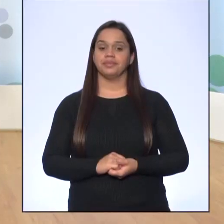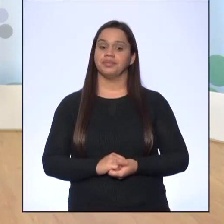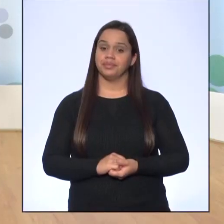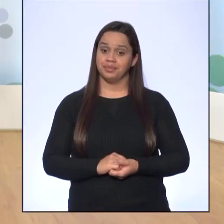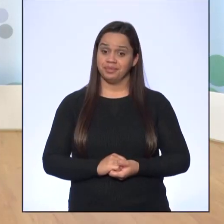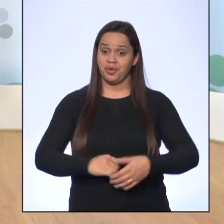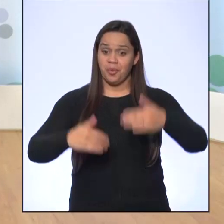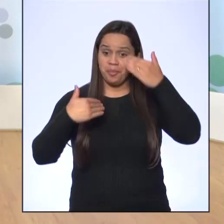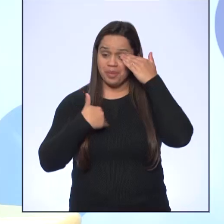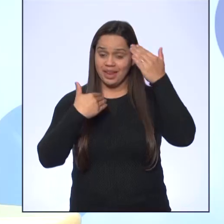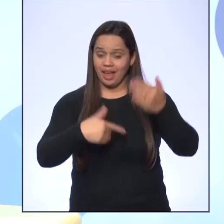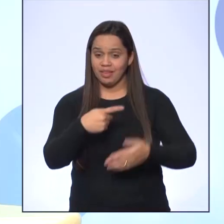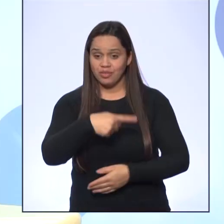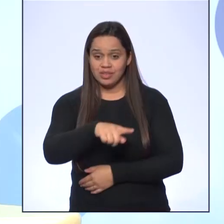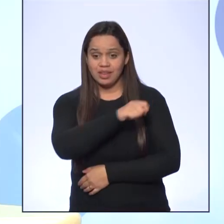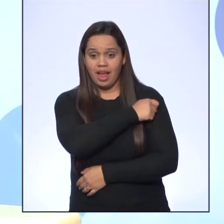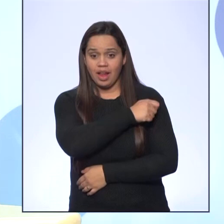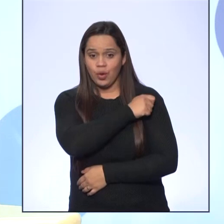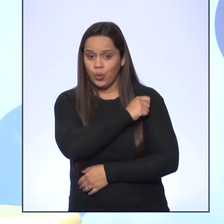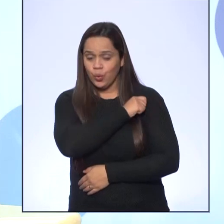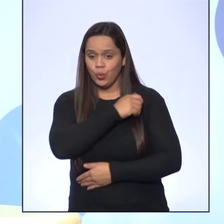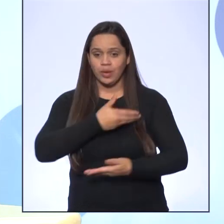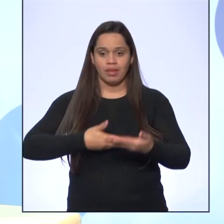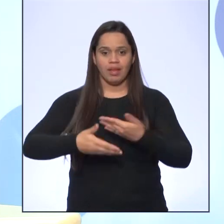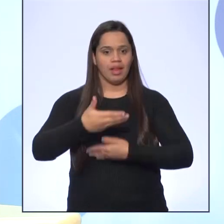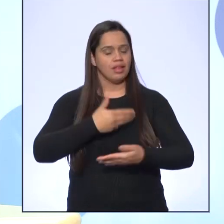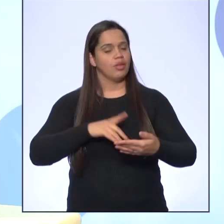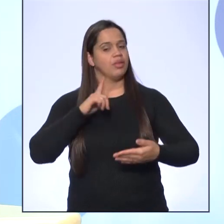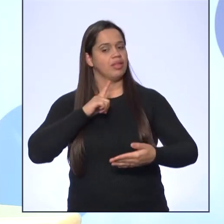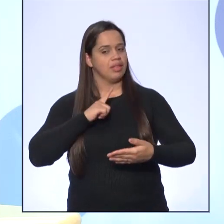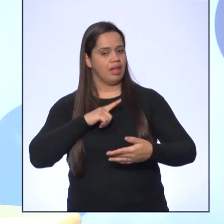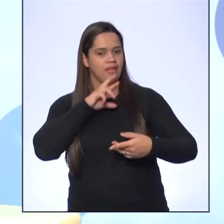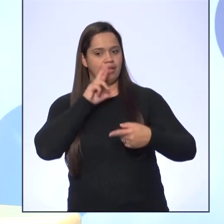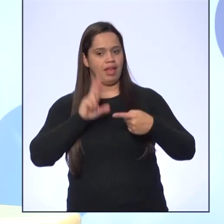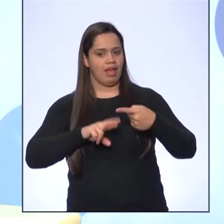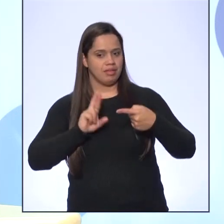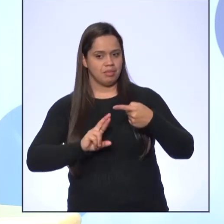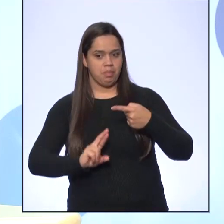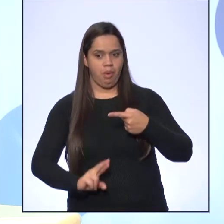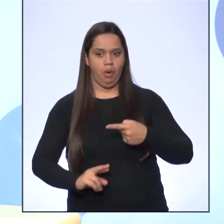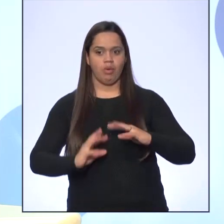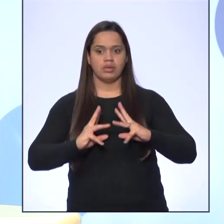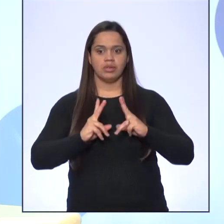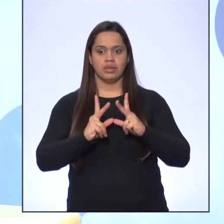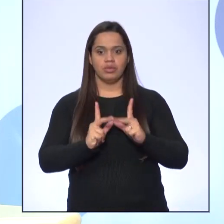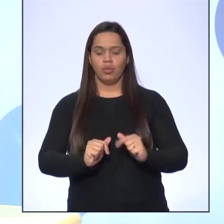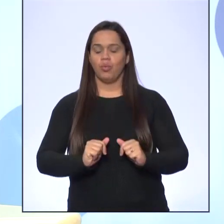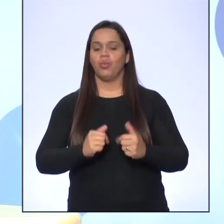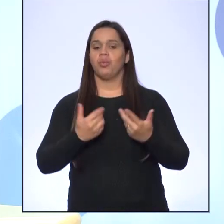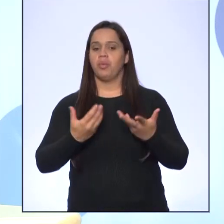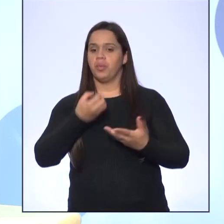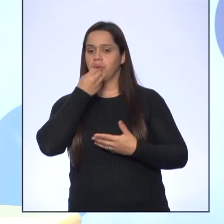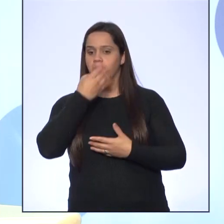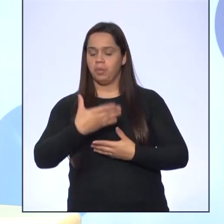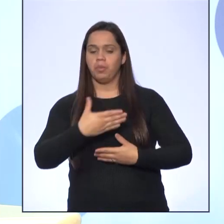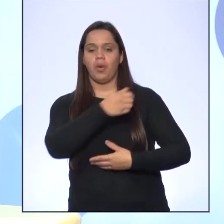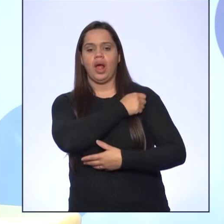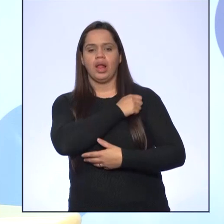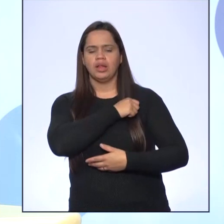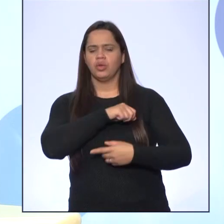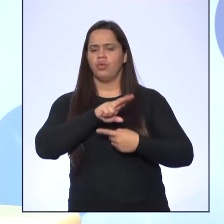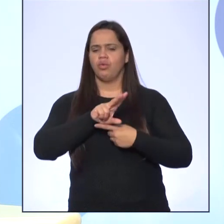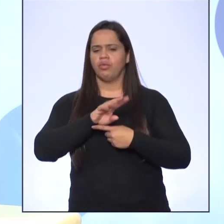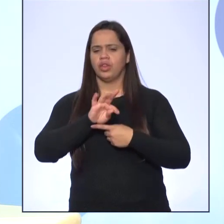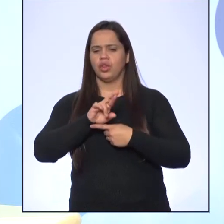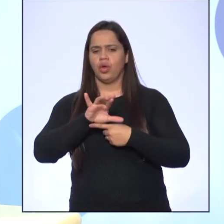Obrigada pela interação, estudantes. Tivemos muitas interações, professora Paula, muitos alunos, a Vitória, a Gabriela,